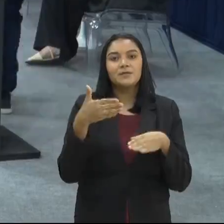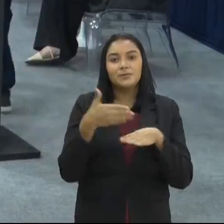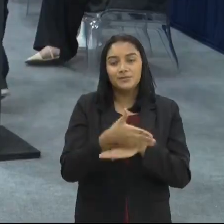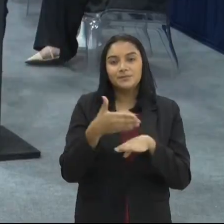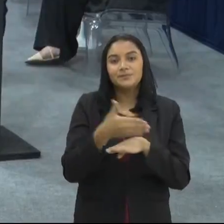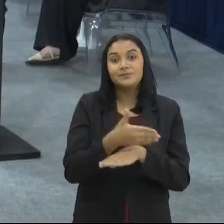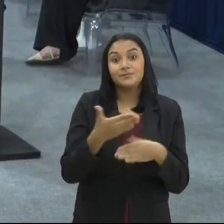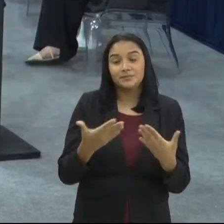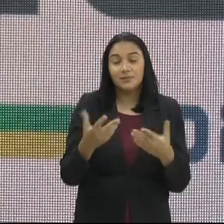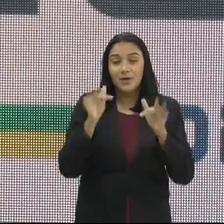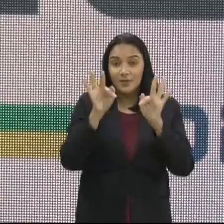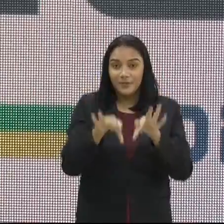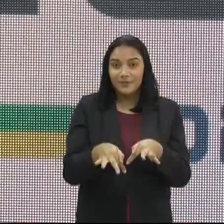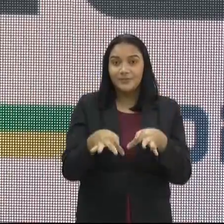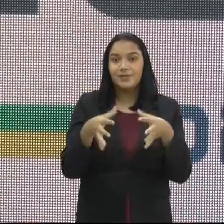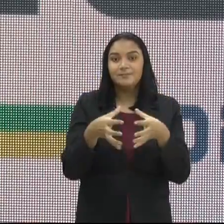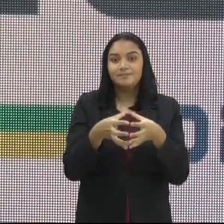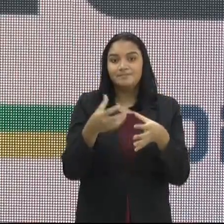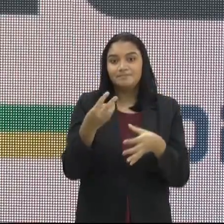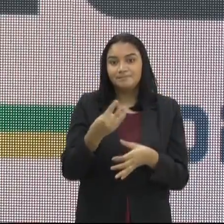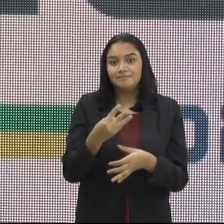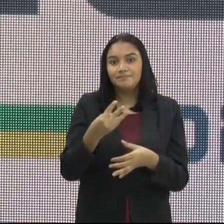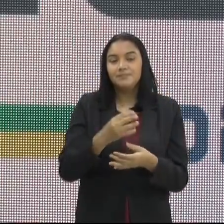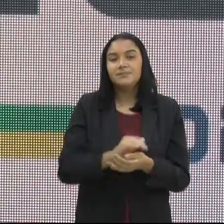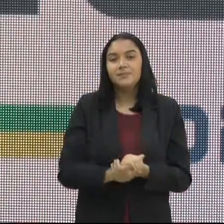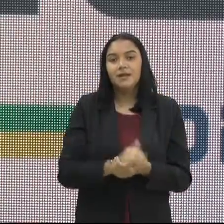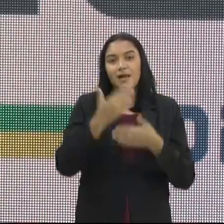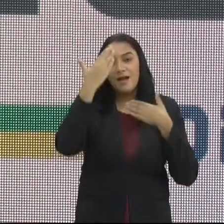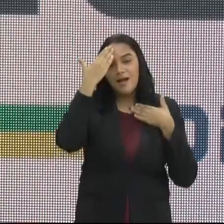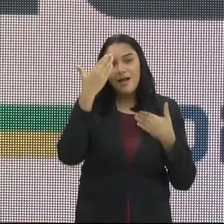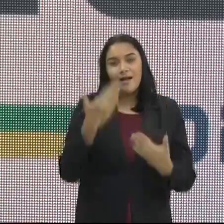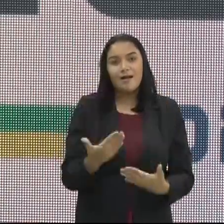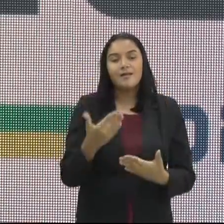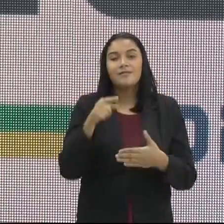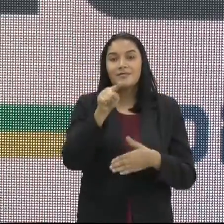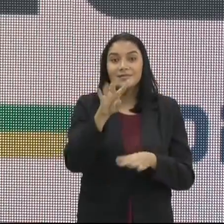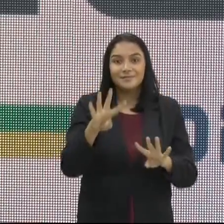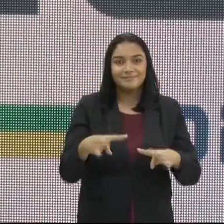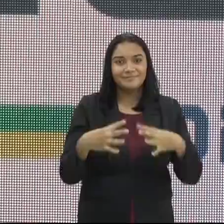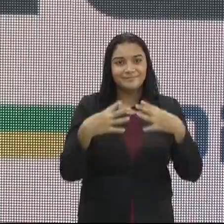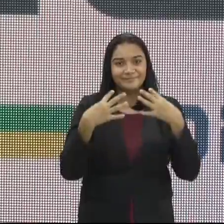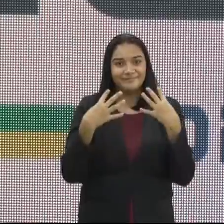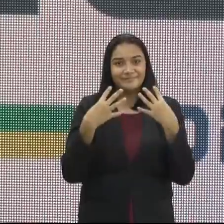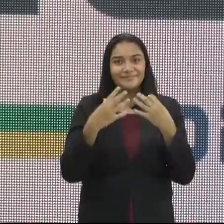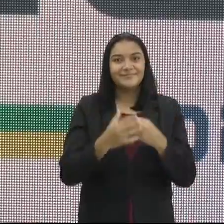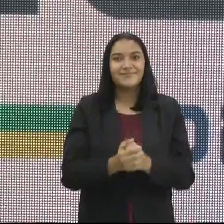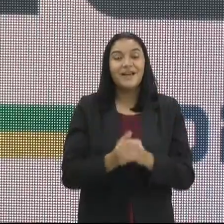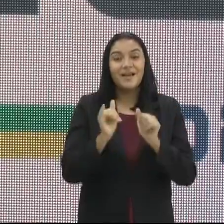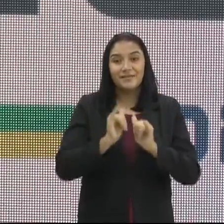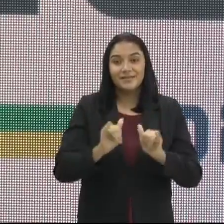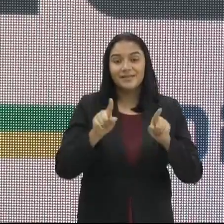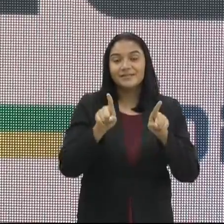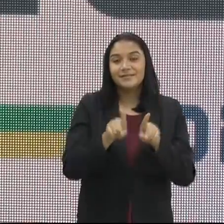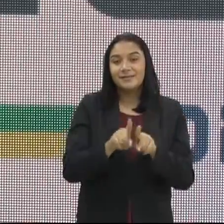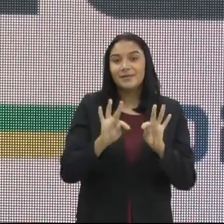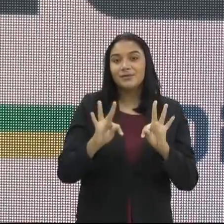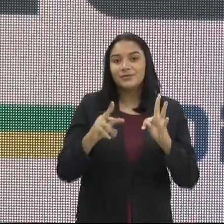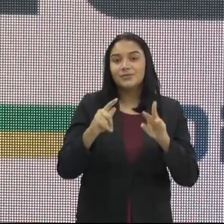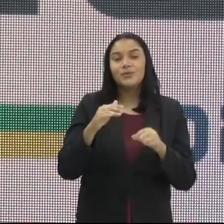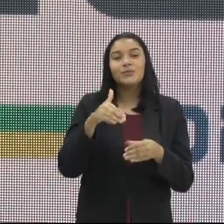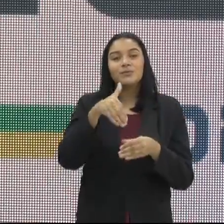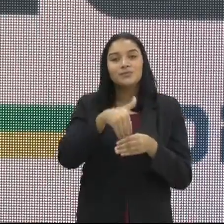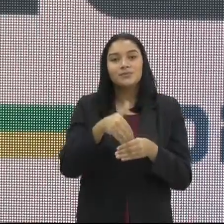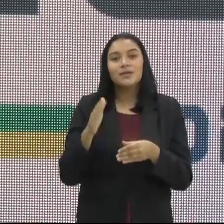assim, chegamos ao fim deste terceiro bloco. Desde já, agradecendo a você pela sua audiência. E também gostaria de informar a todos os